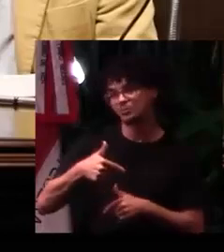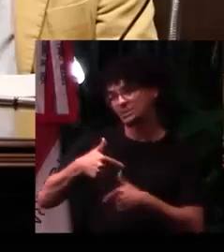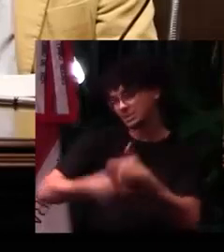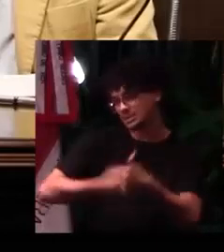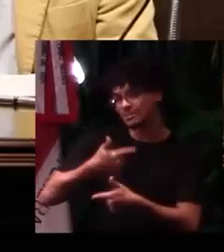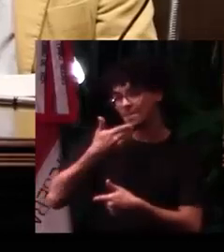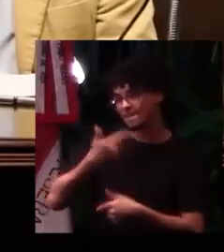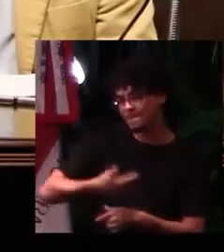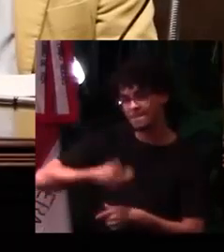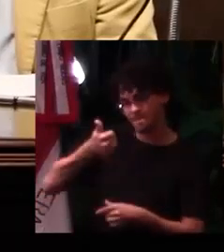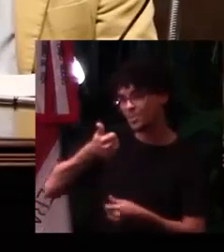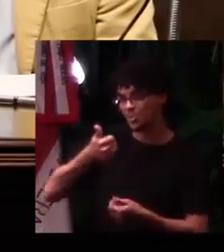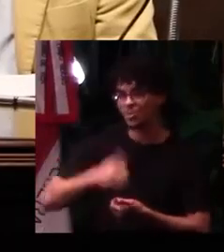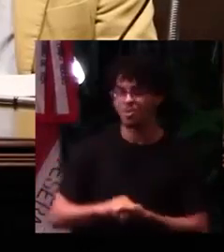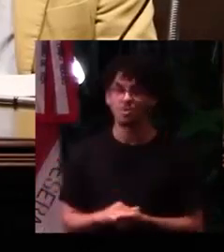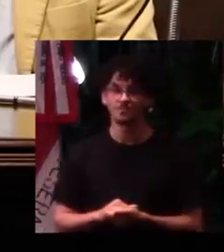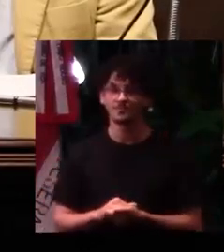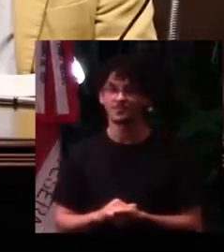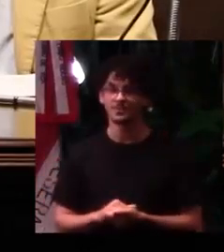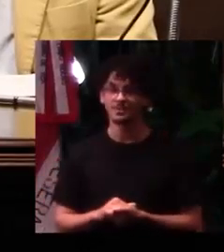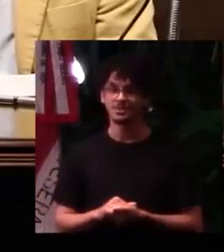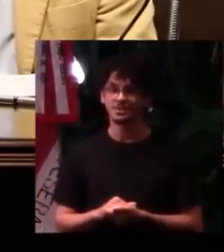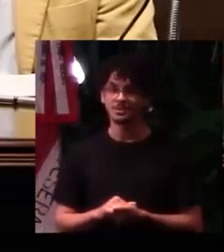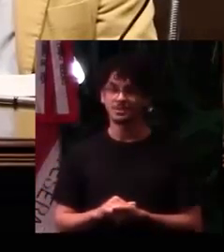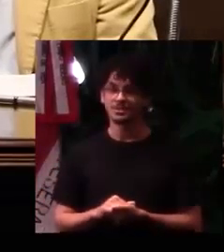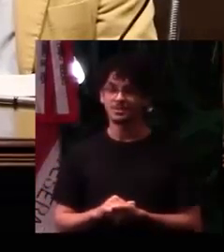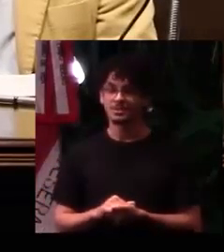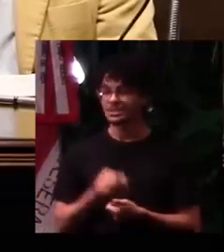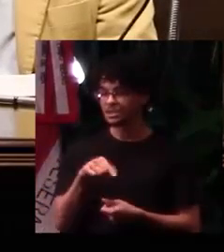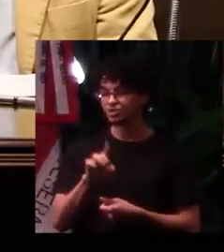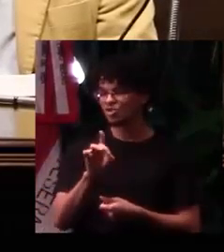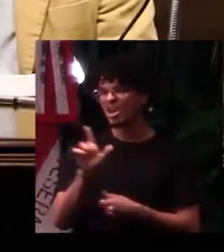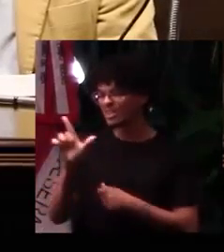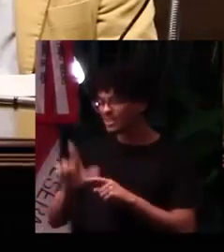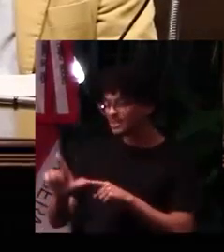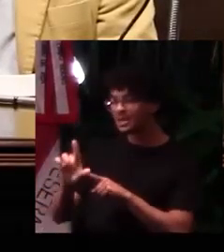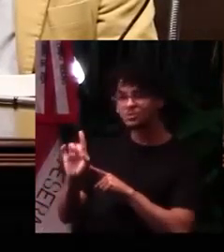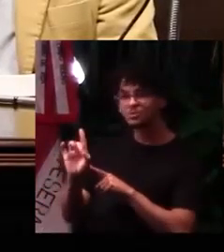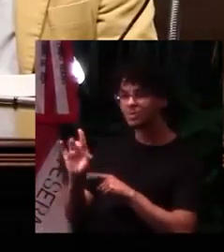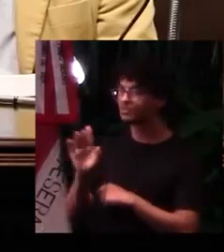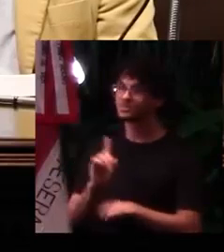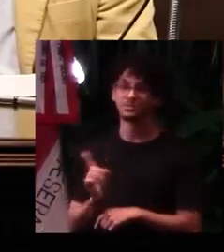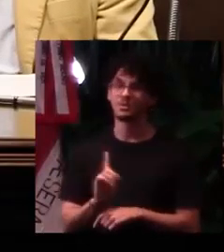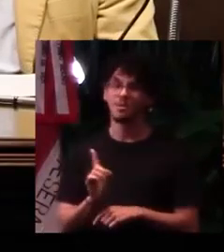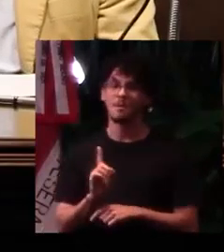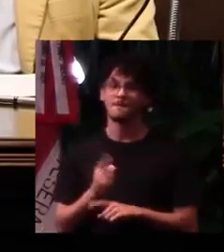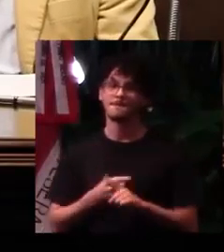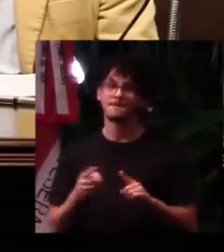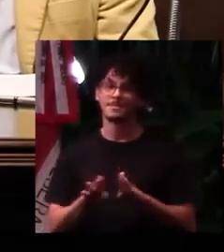não, isso não pode se aplicar não só à literatura, mas